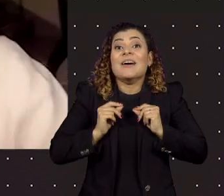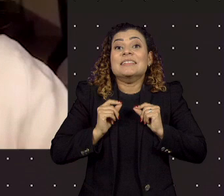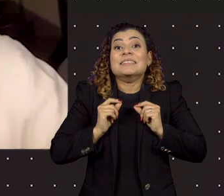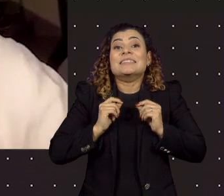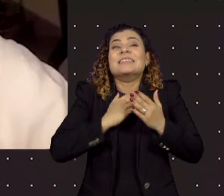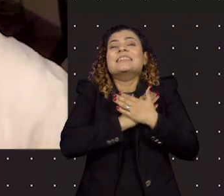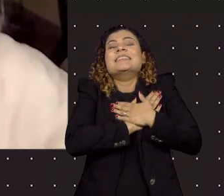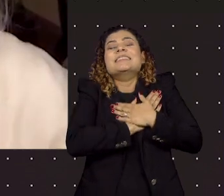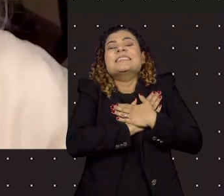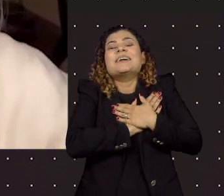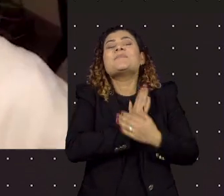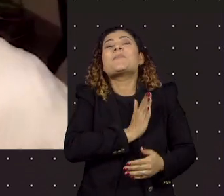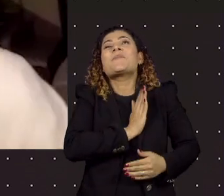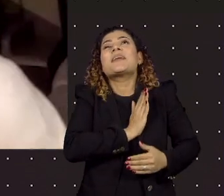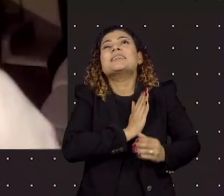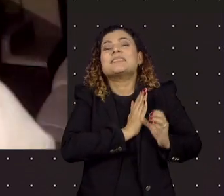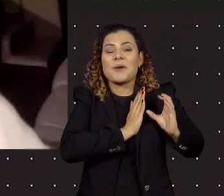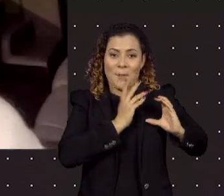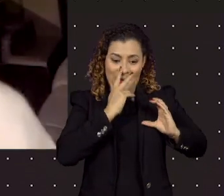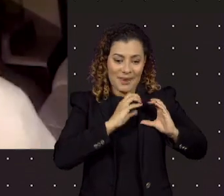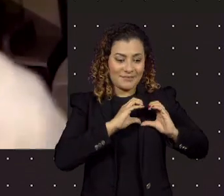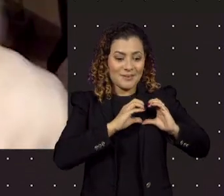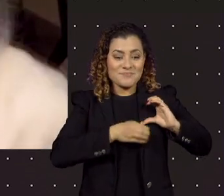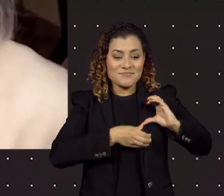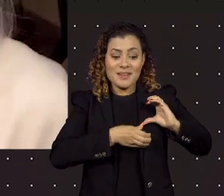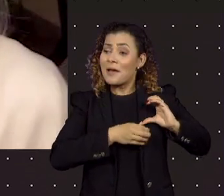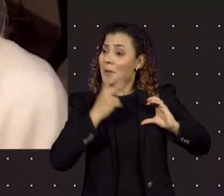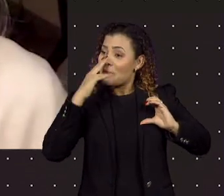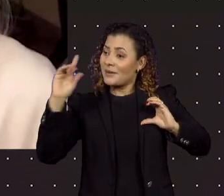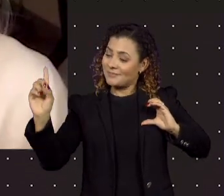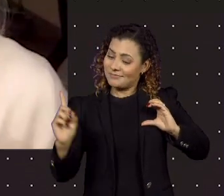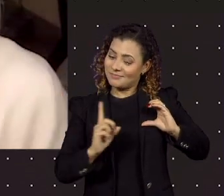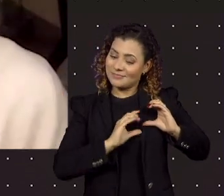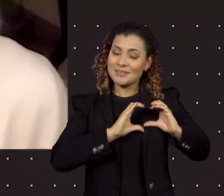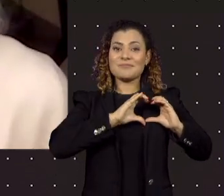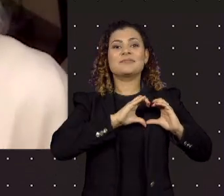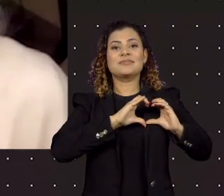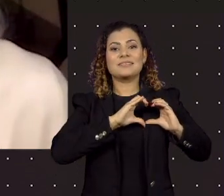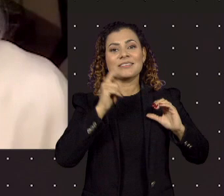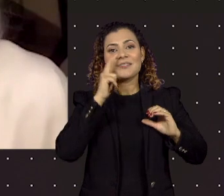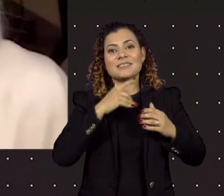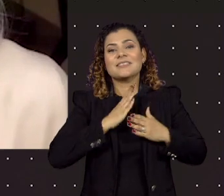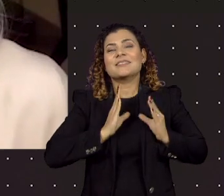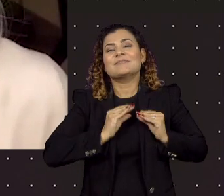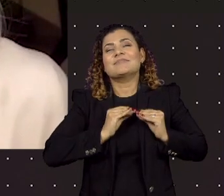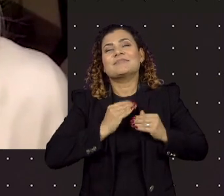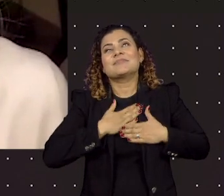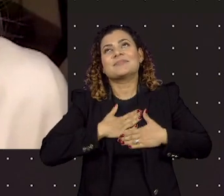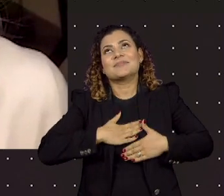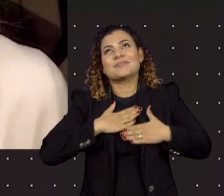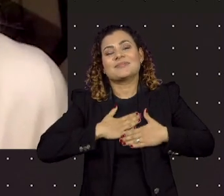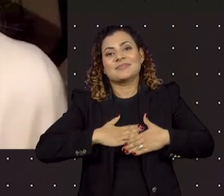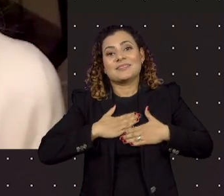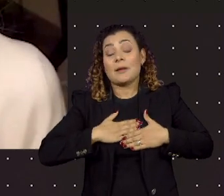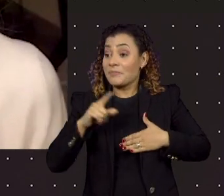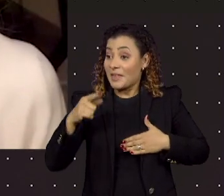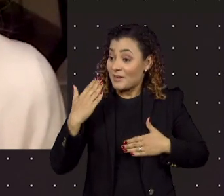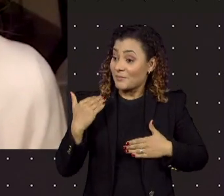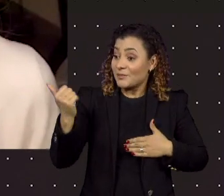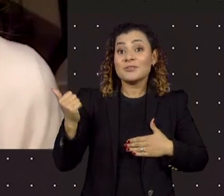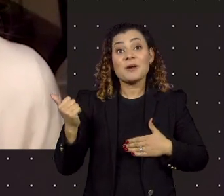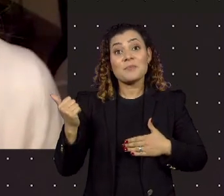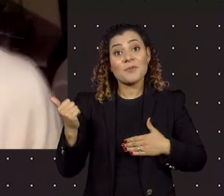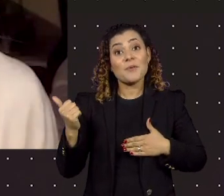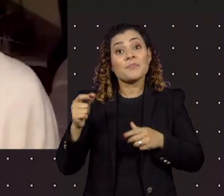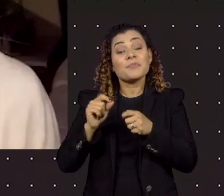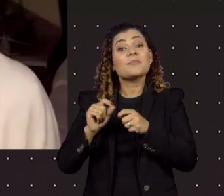pedaço do meu coração. Me sinto mais em casa agora. E aí, quando ele me chamou para